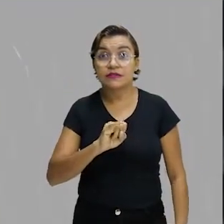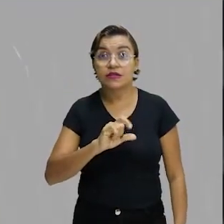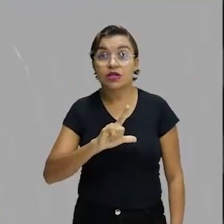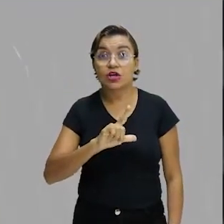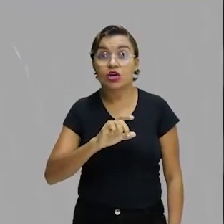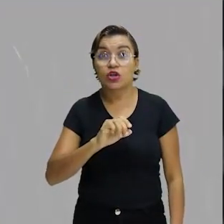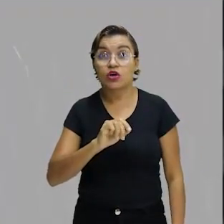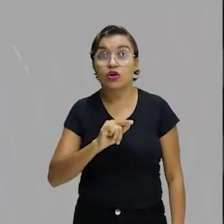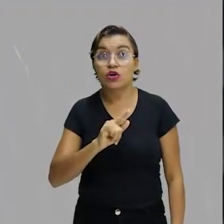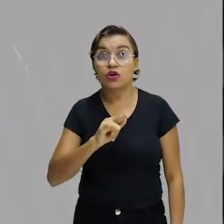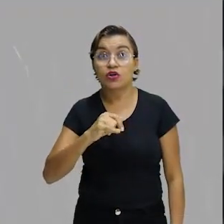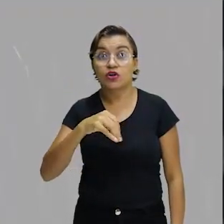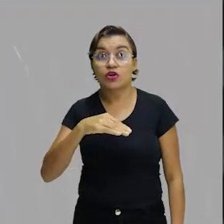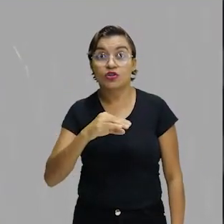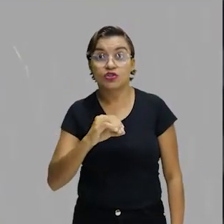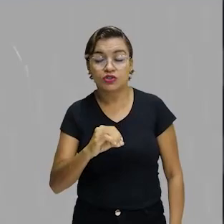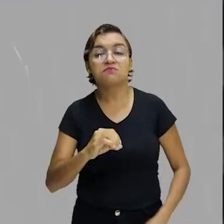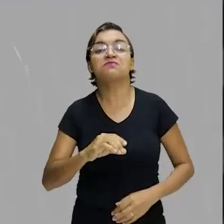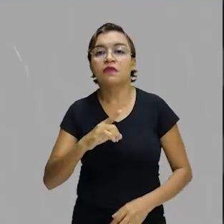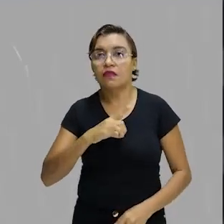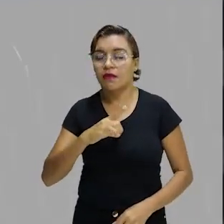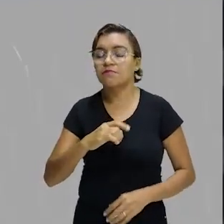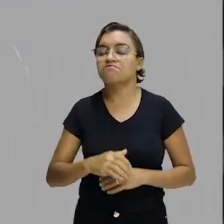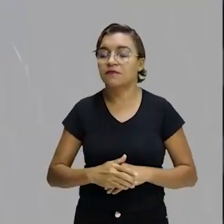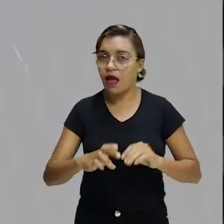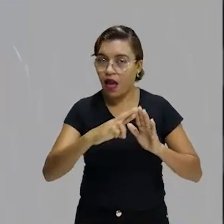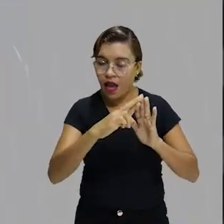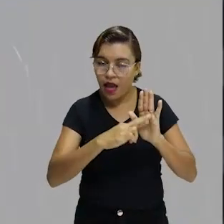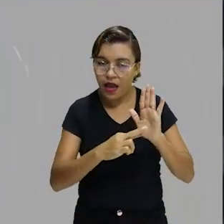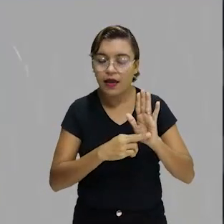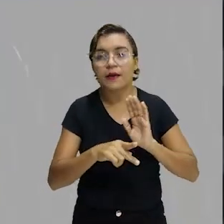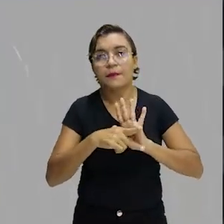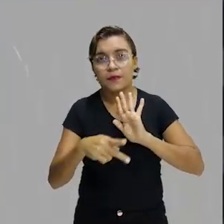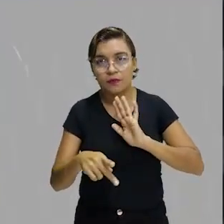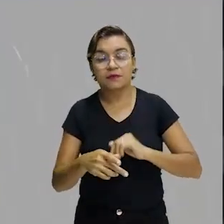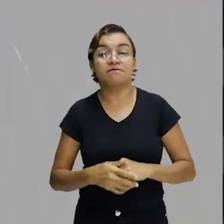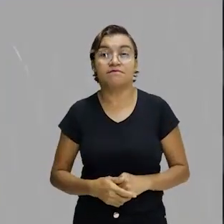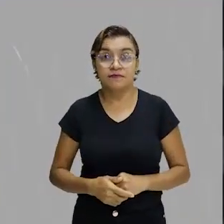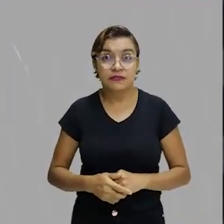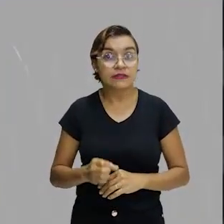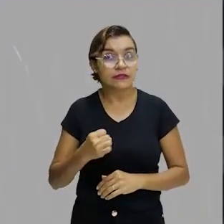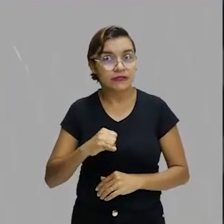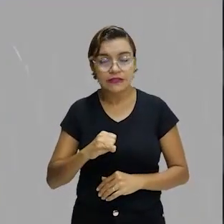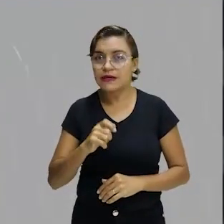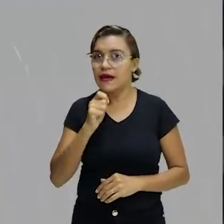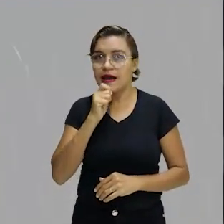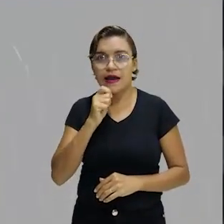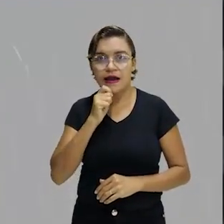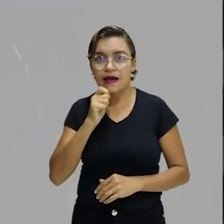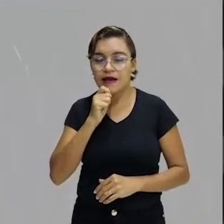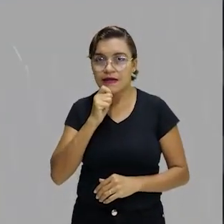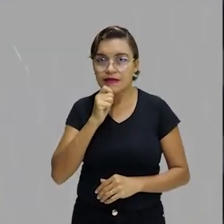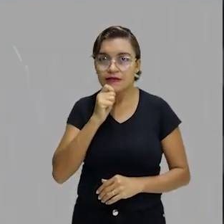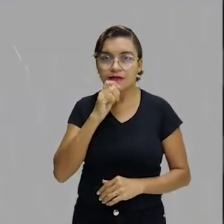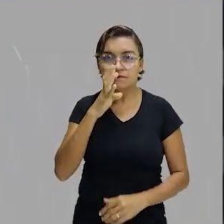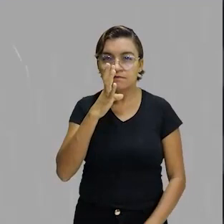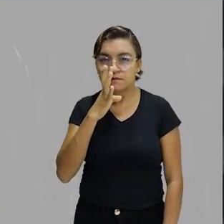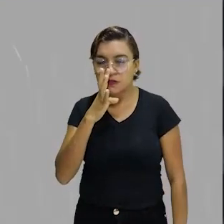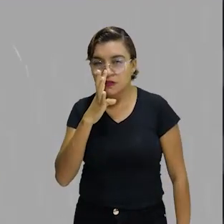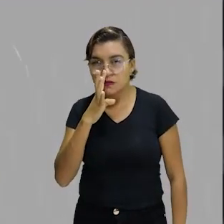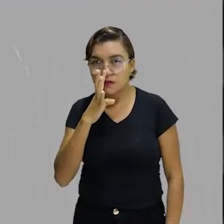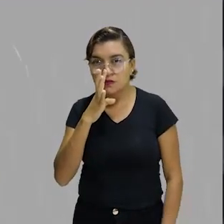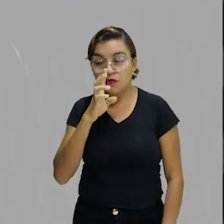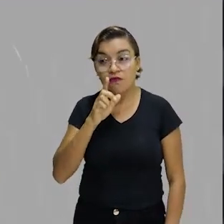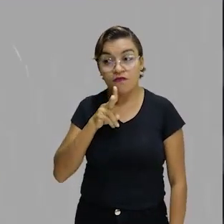para o funcionamento do silogismo. Então eu te convido, se você não assistiu, por favor, vá lá, dá uma olhadinha, anota o que